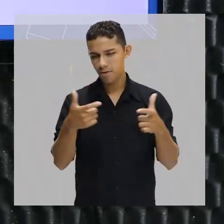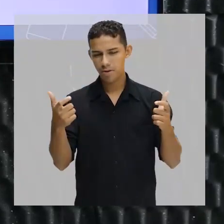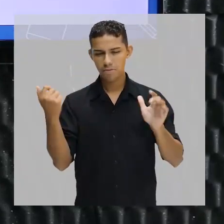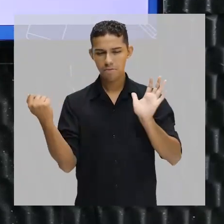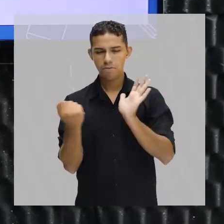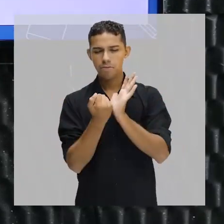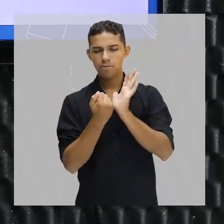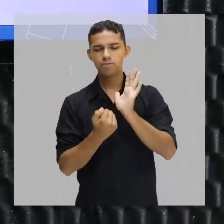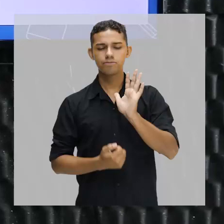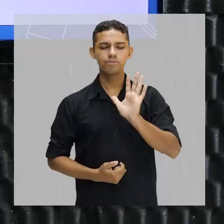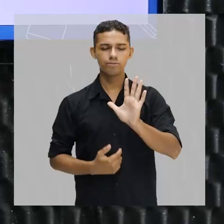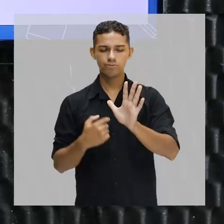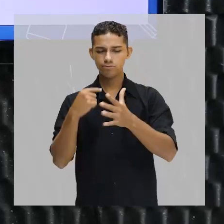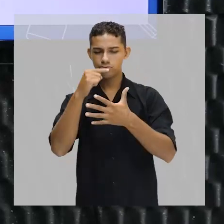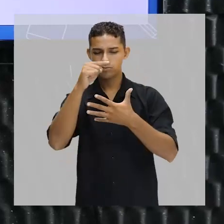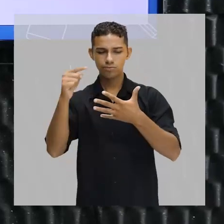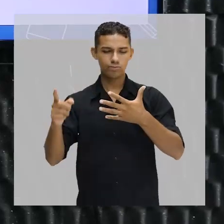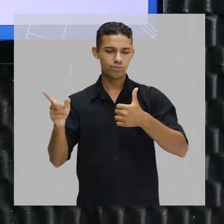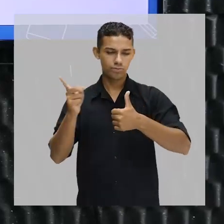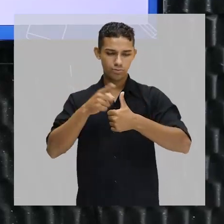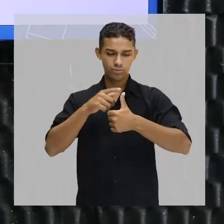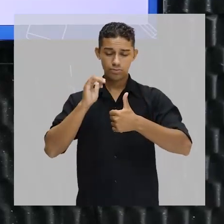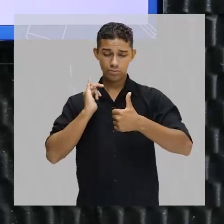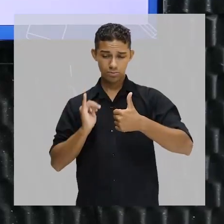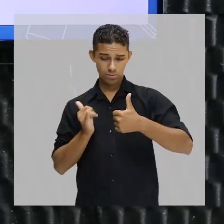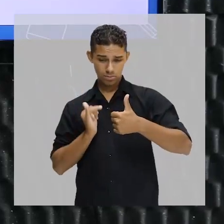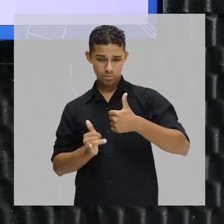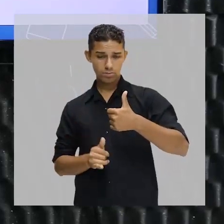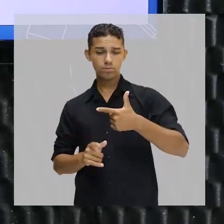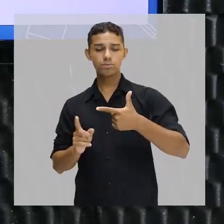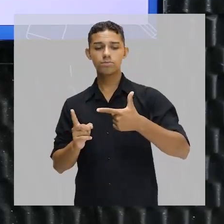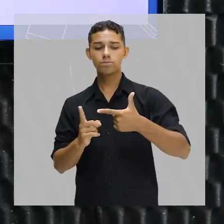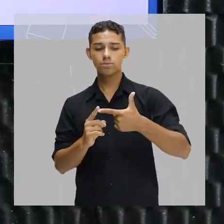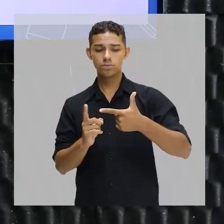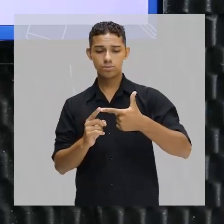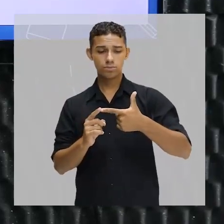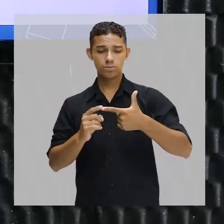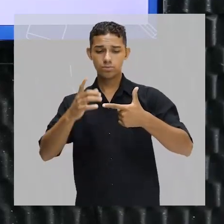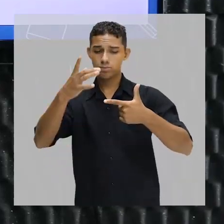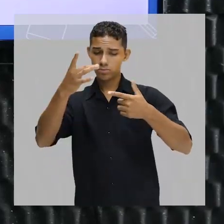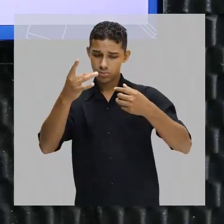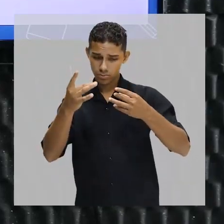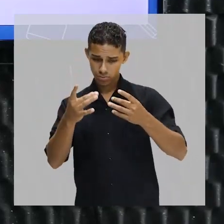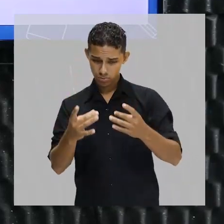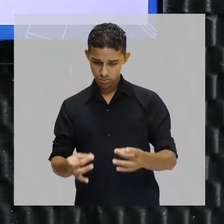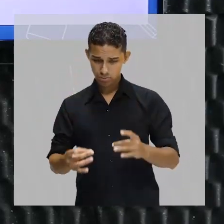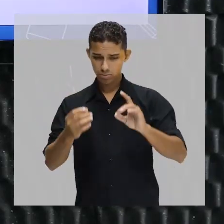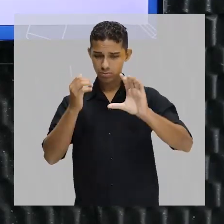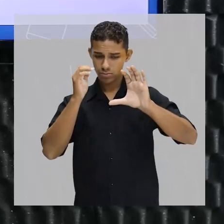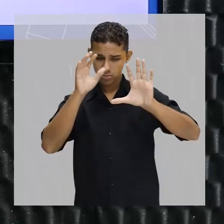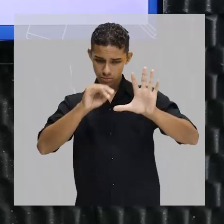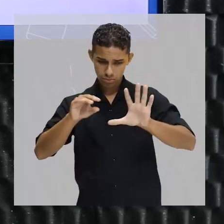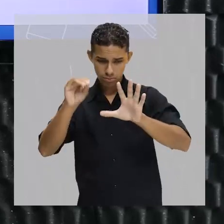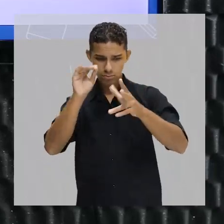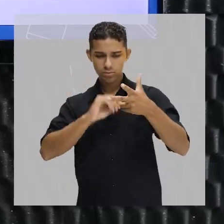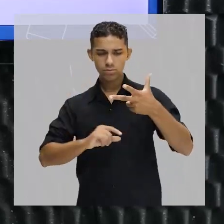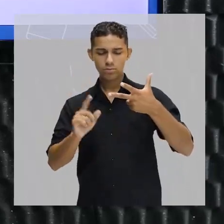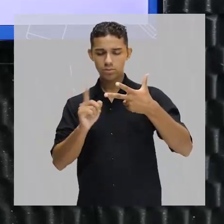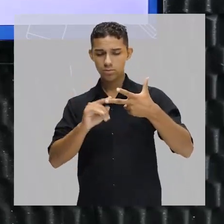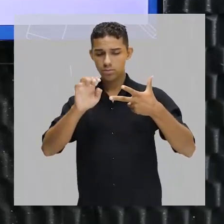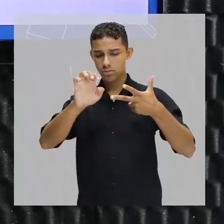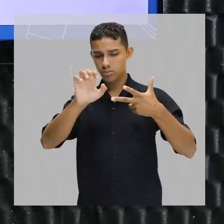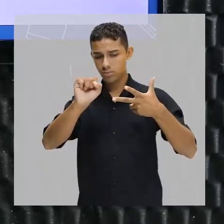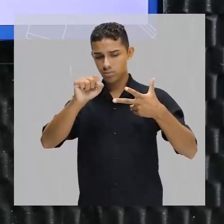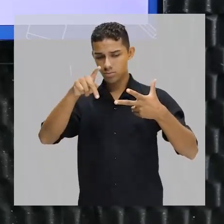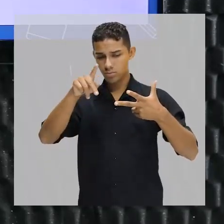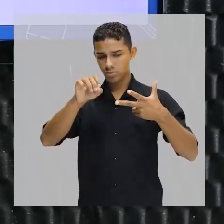marcante. Quais são os 5 tipos textuais? O narrativo, o descritivo, o expositivo,